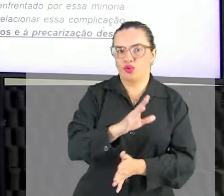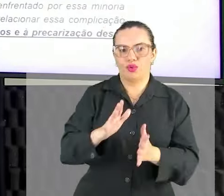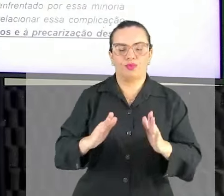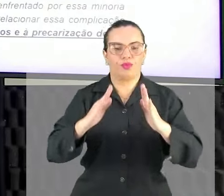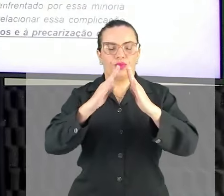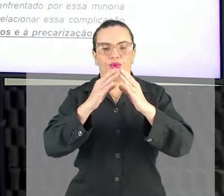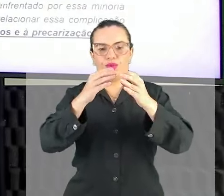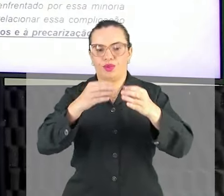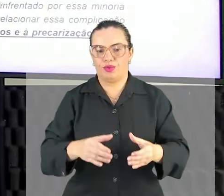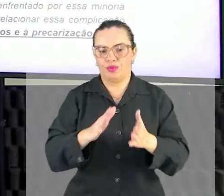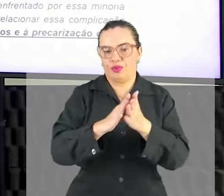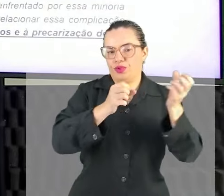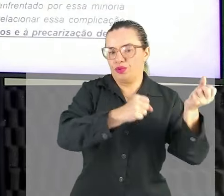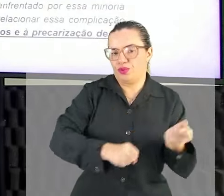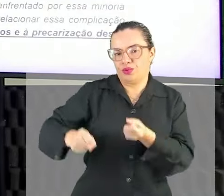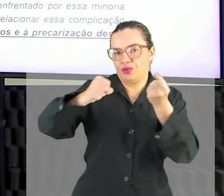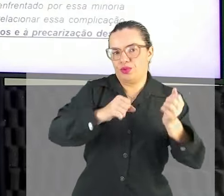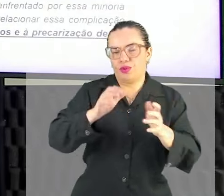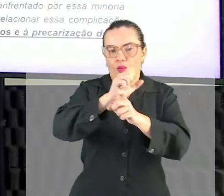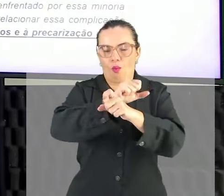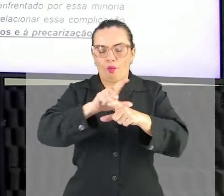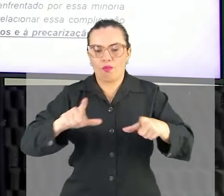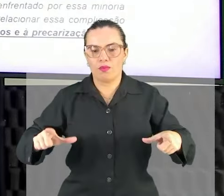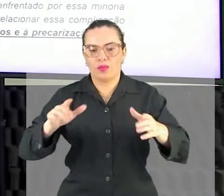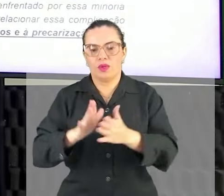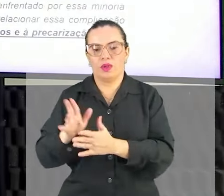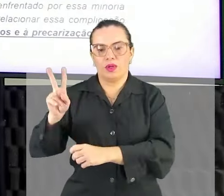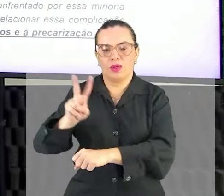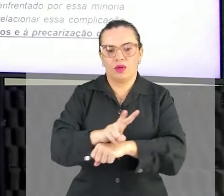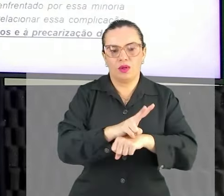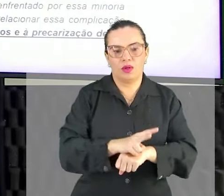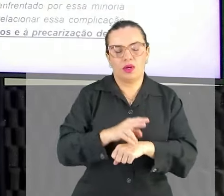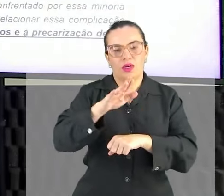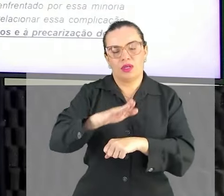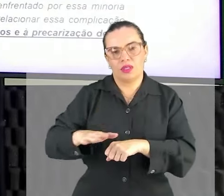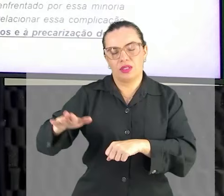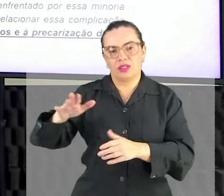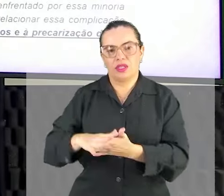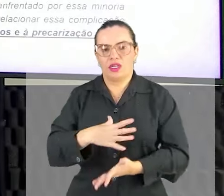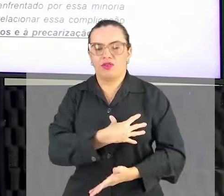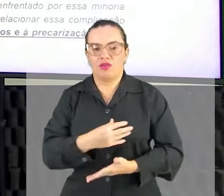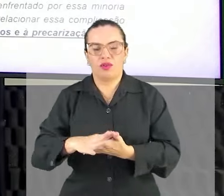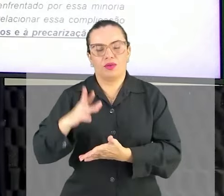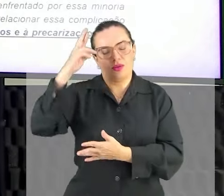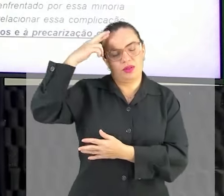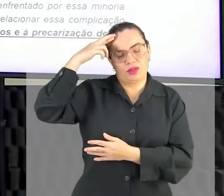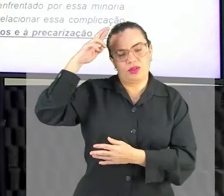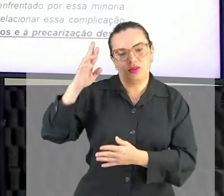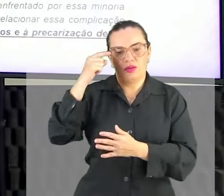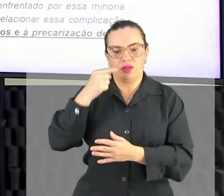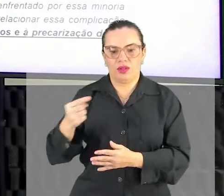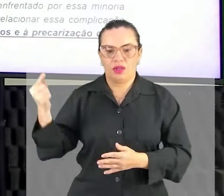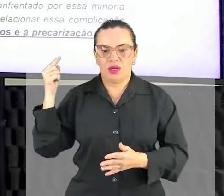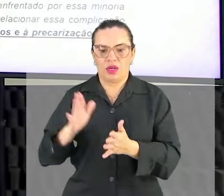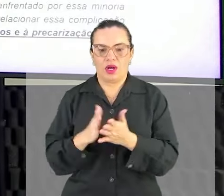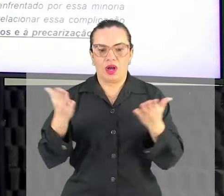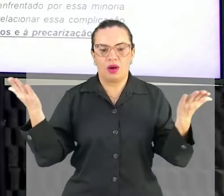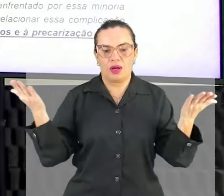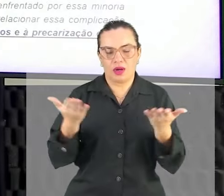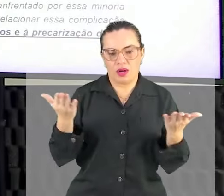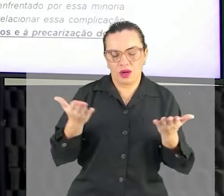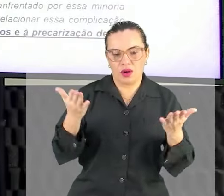só, cozinheiras, faxineiras e até cuidadores de crianças e senhores de engenho. Olha essa operação